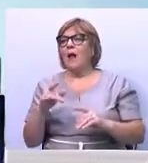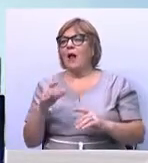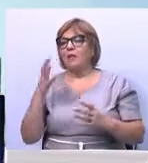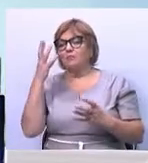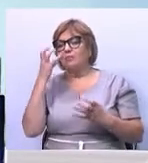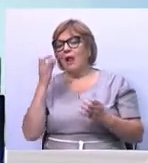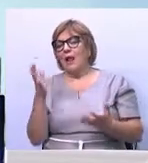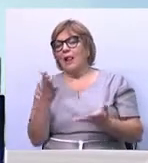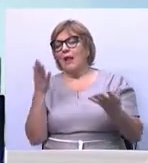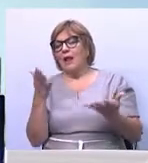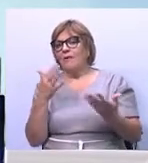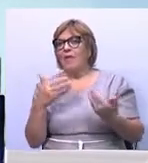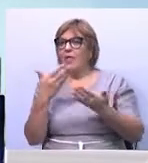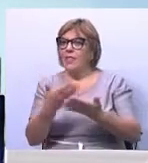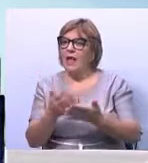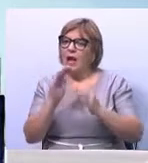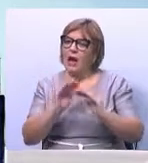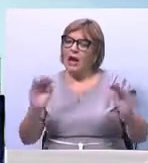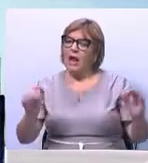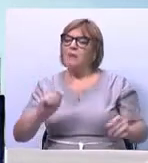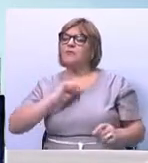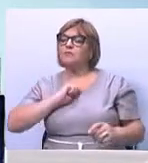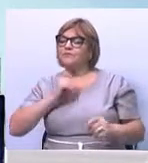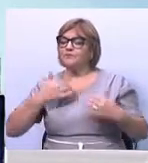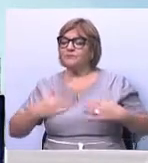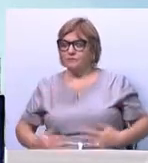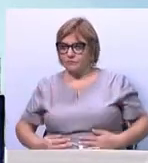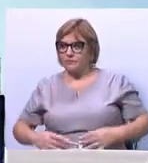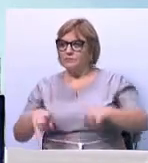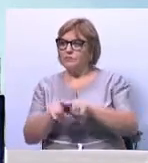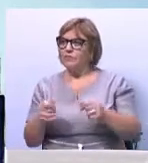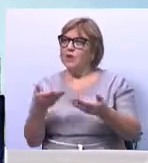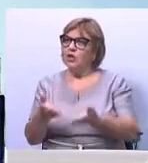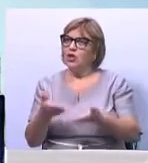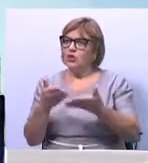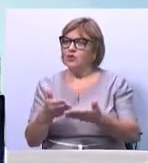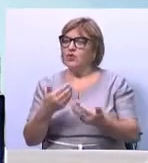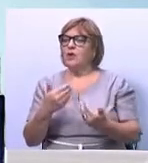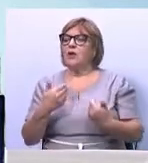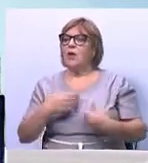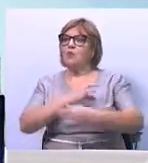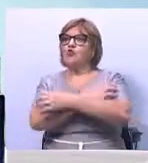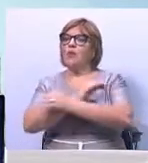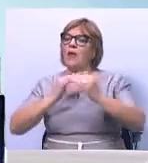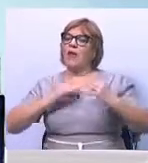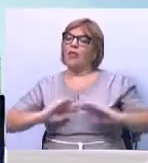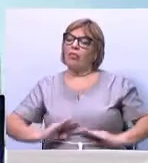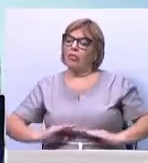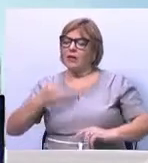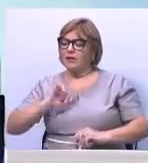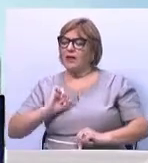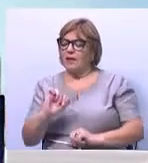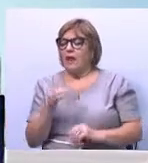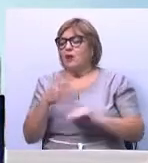que pode ajudar bastante a acalmar, a nível emocional e a nível físico, pode também ajudar no relaxamento muscular, em algumas situações que